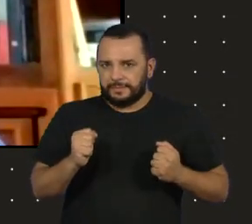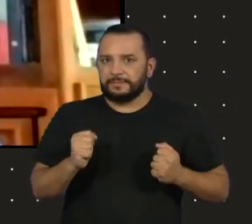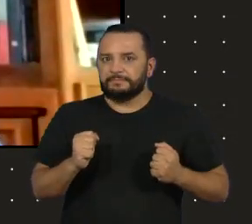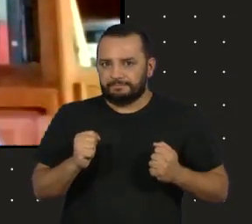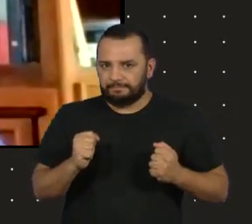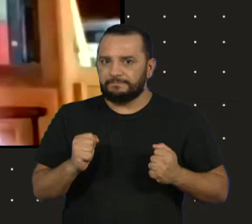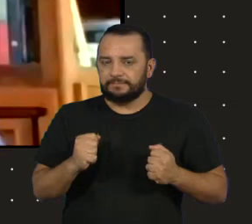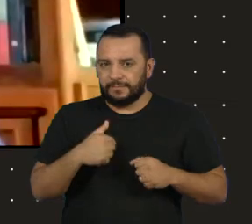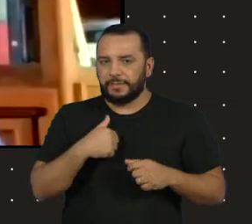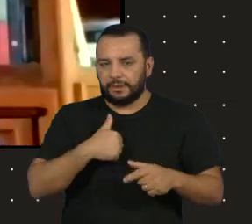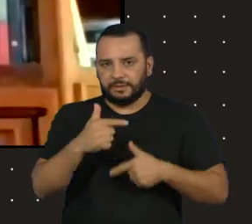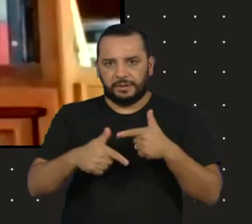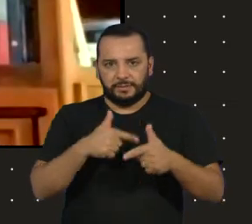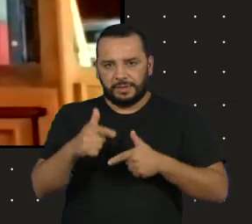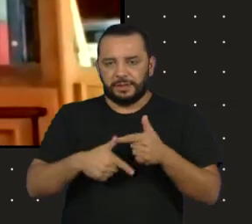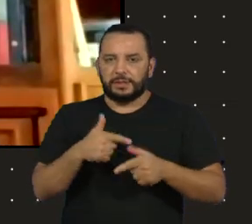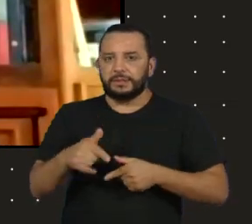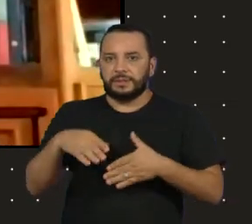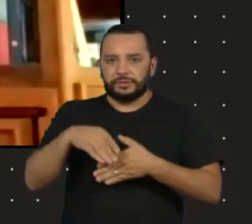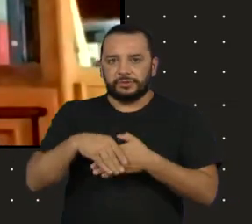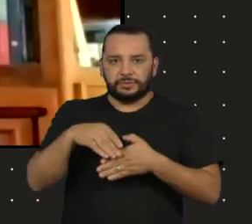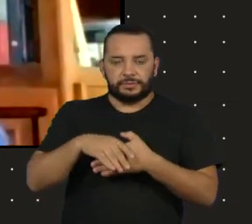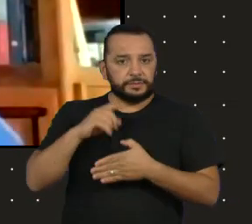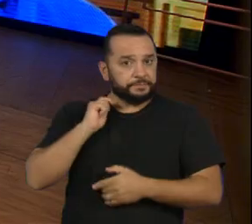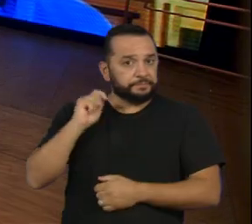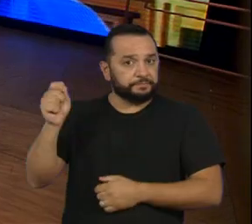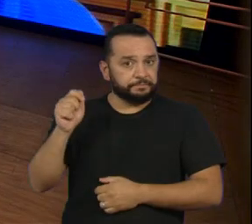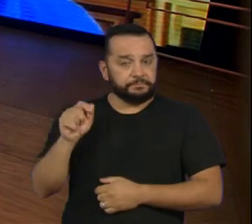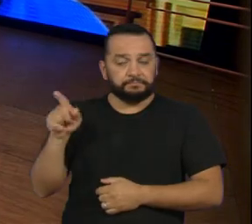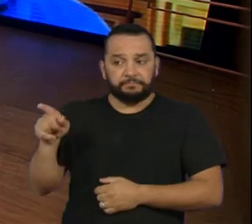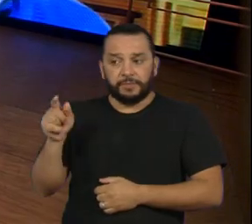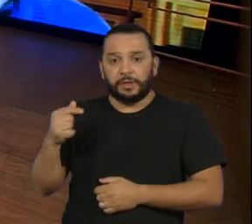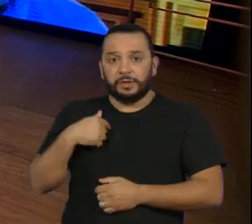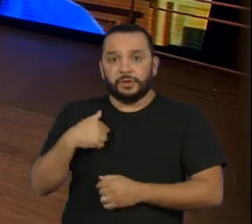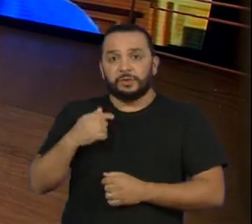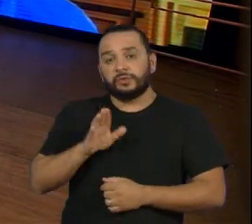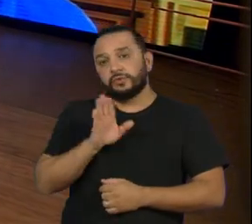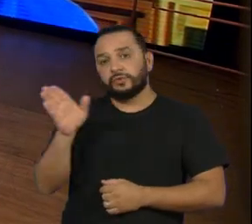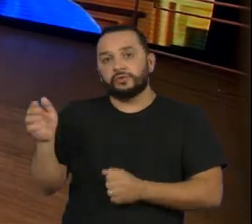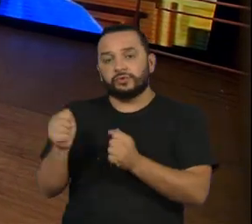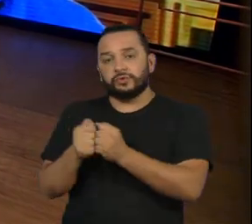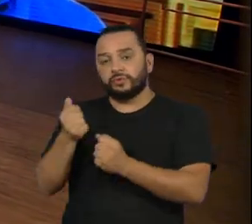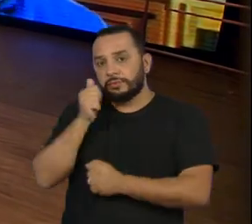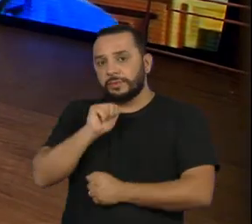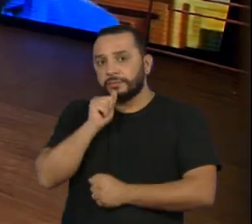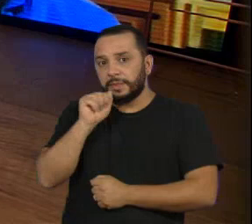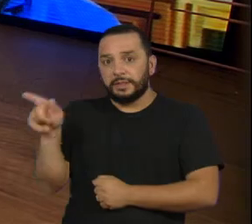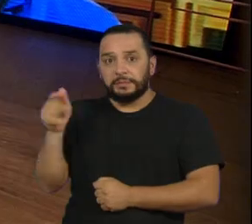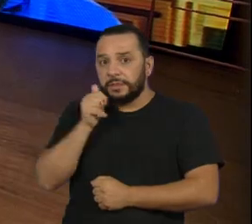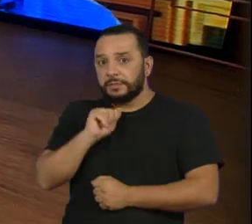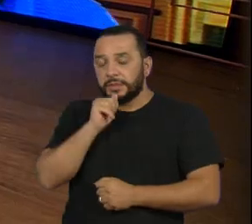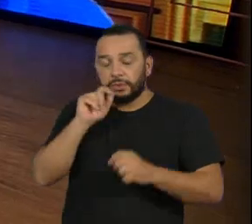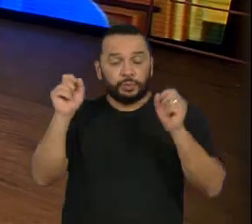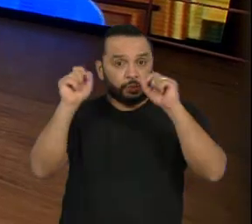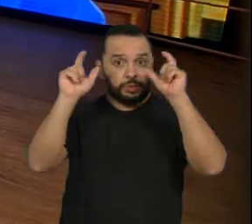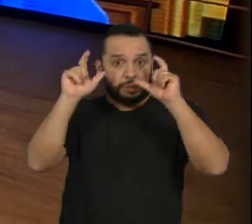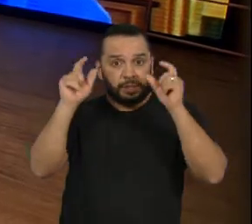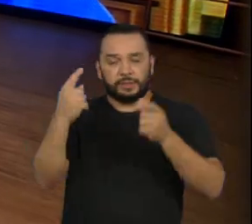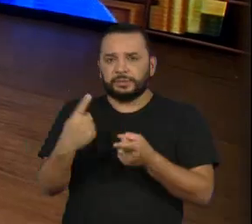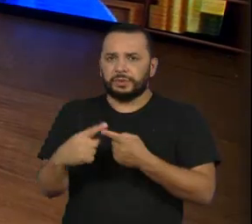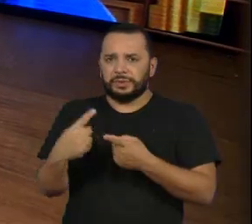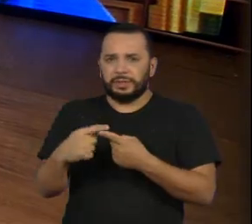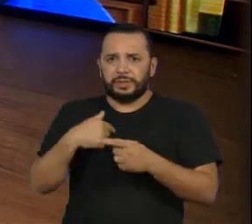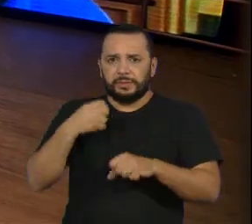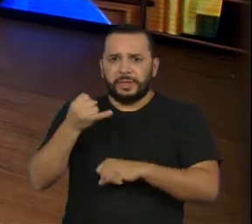isso já, ainda trabalhando na Abril, né? E a minha mãe, surpresa, assustada com a minha